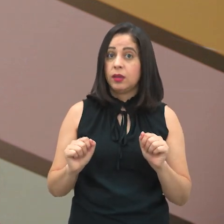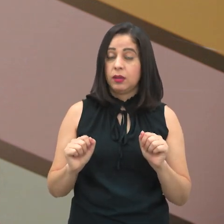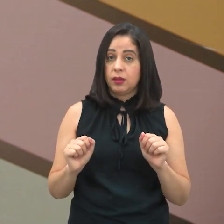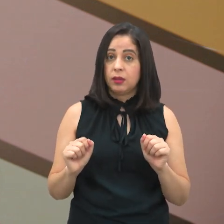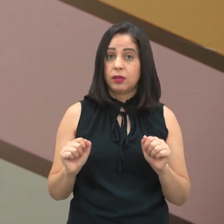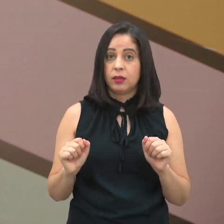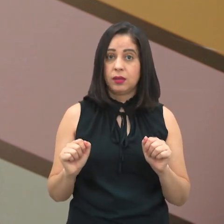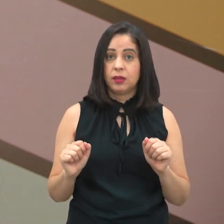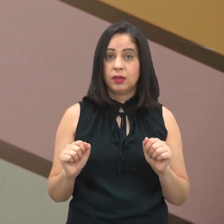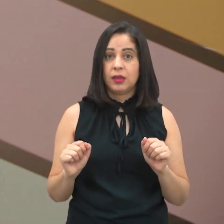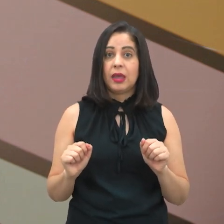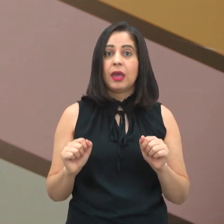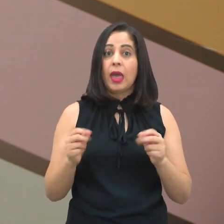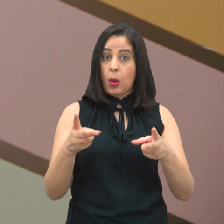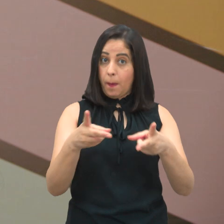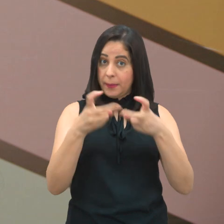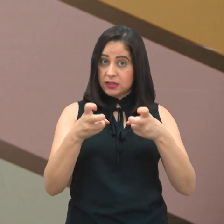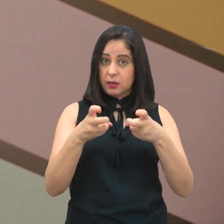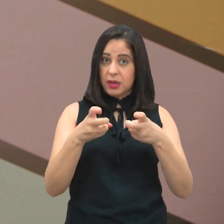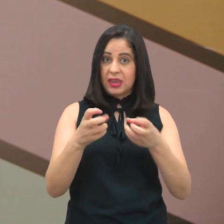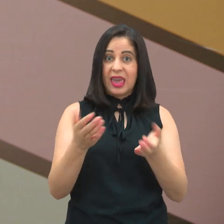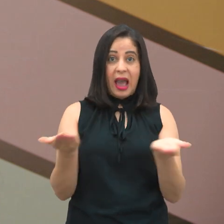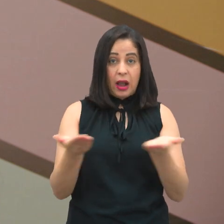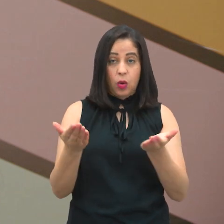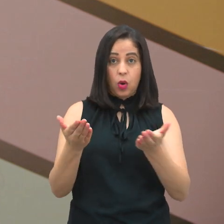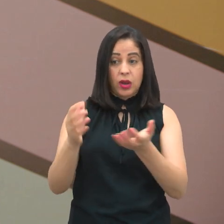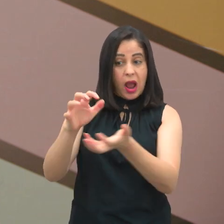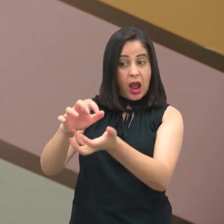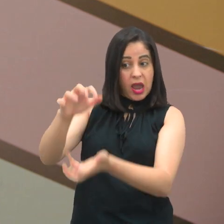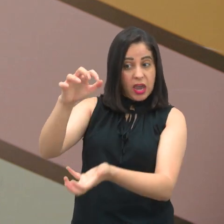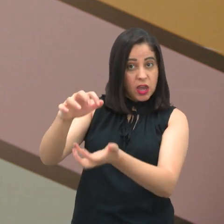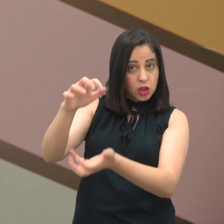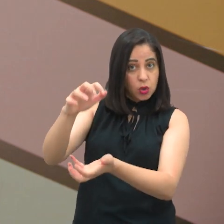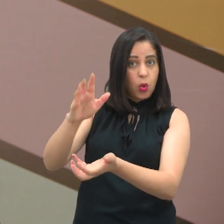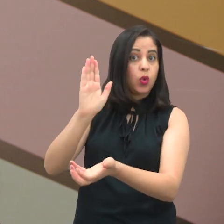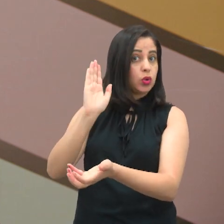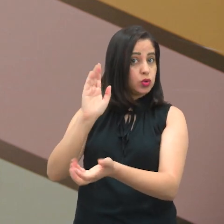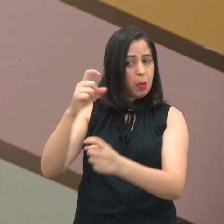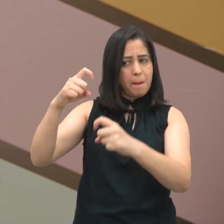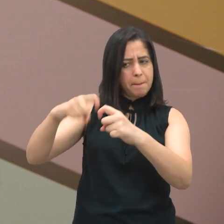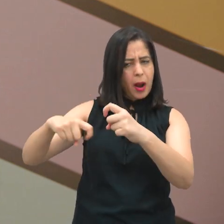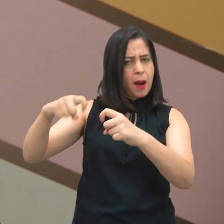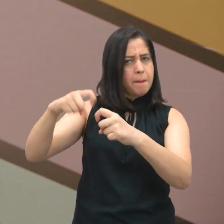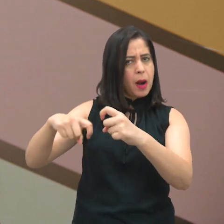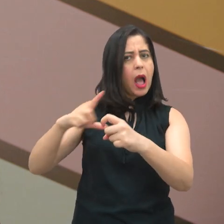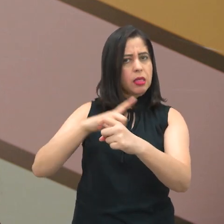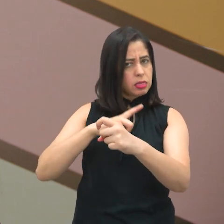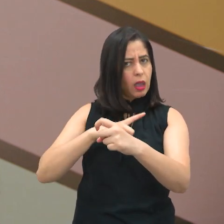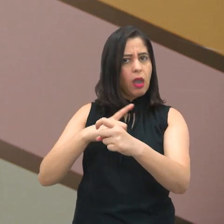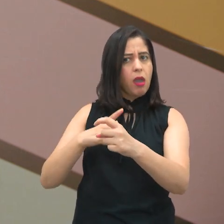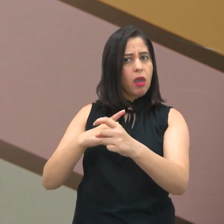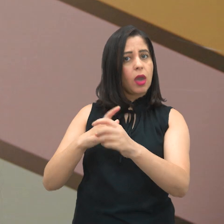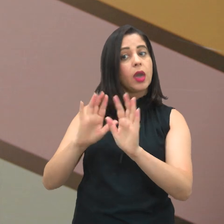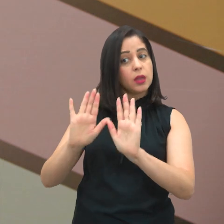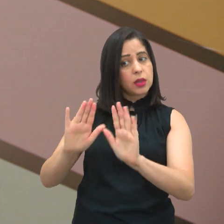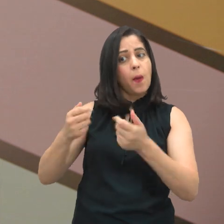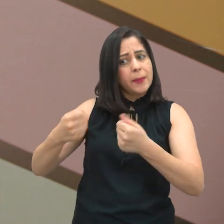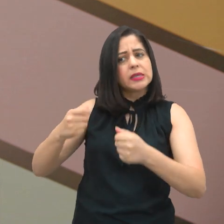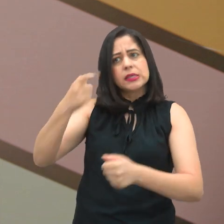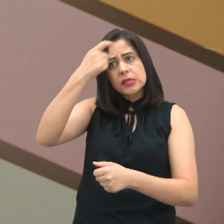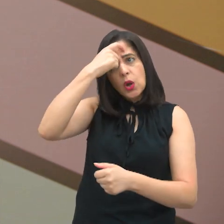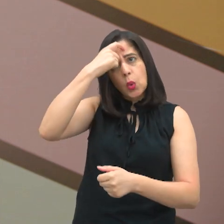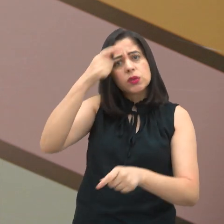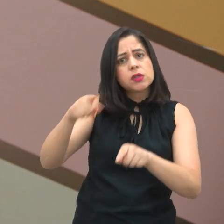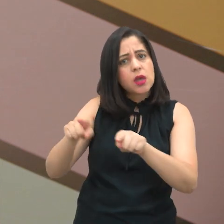muito a atividade sexual, né, ao longo dos anos. Nós estamos vivendo mais e, com isso, correndo mais riscos